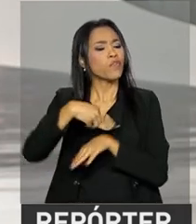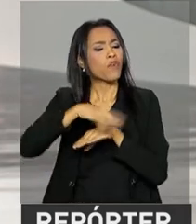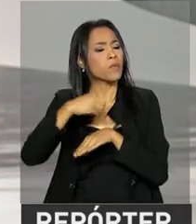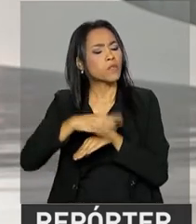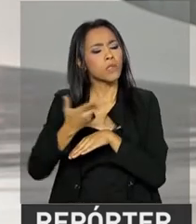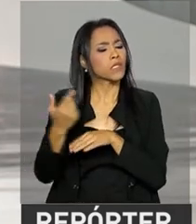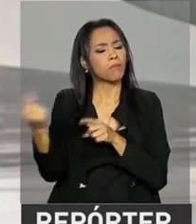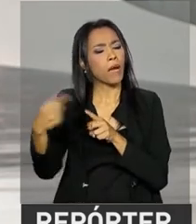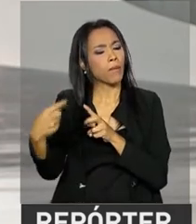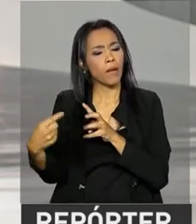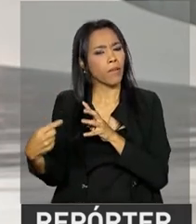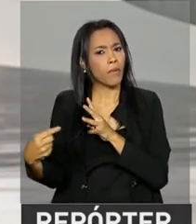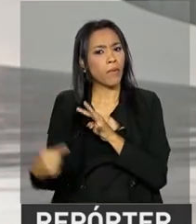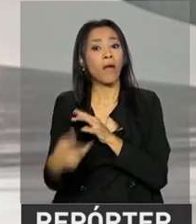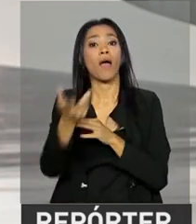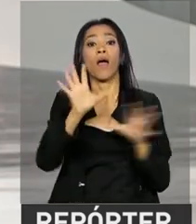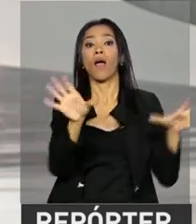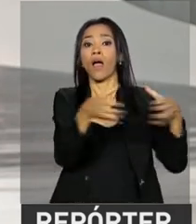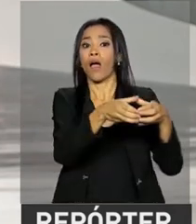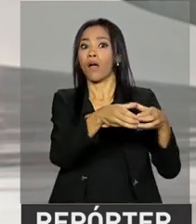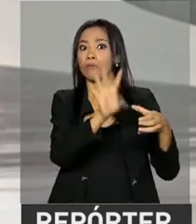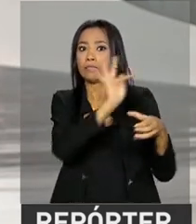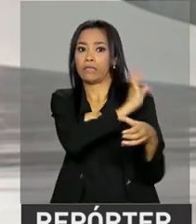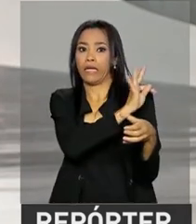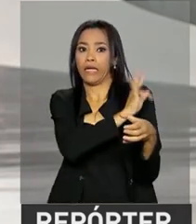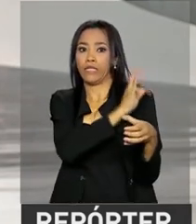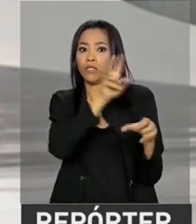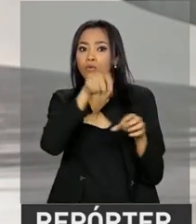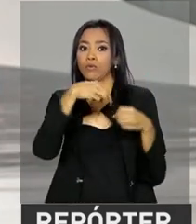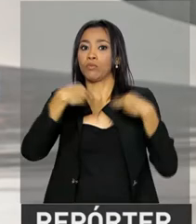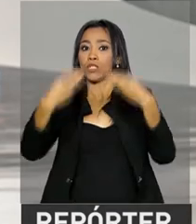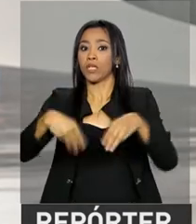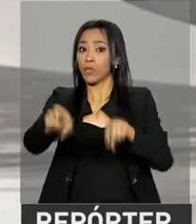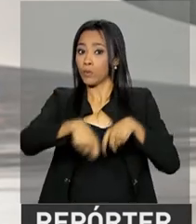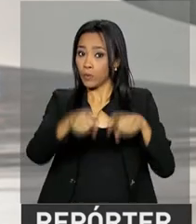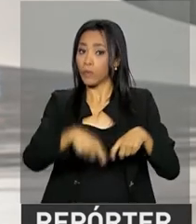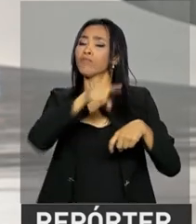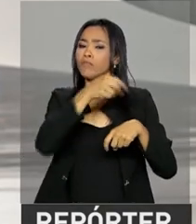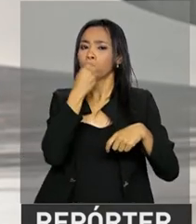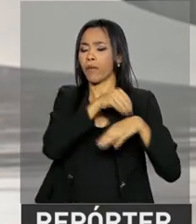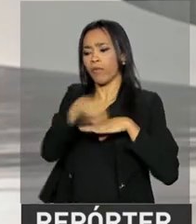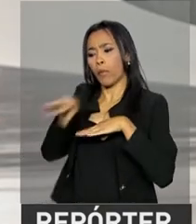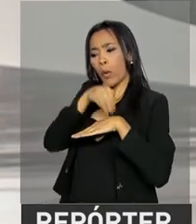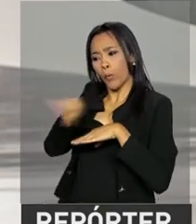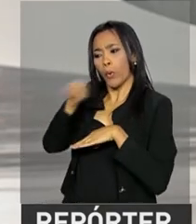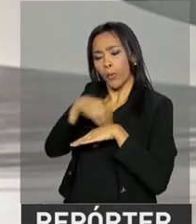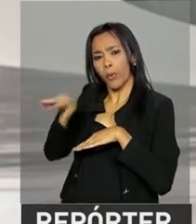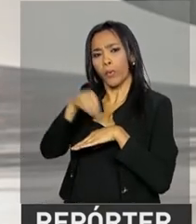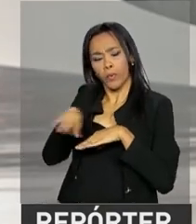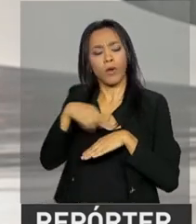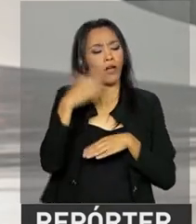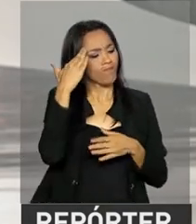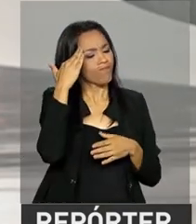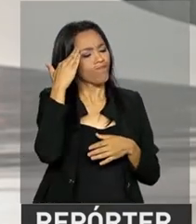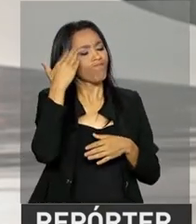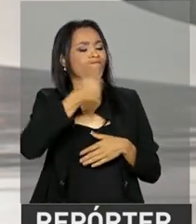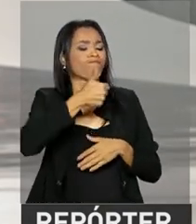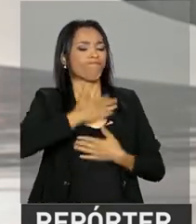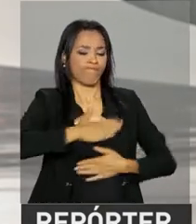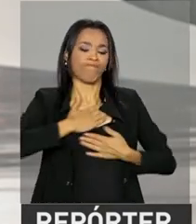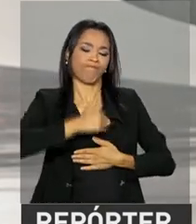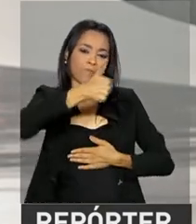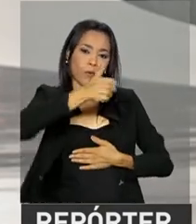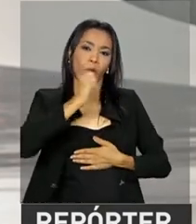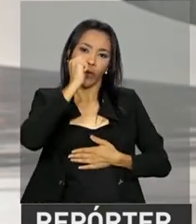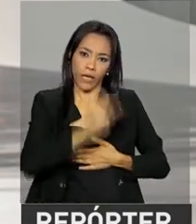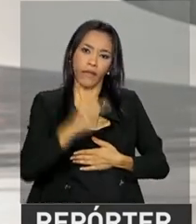aos técnicos do ministério da agricultura essas informações foram prestadas e consideradas satisfatórias por isso